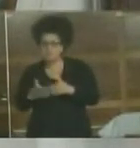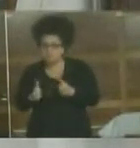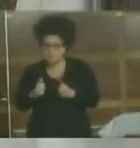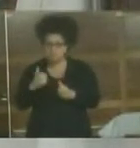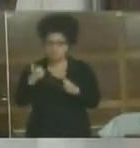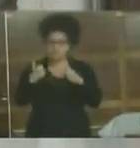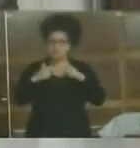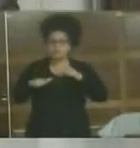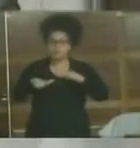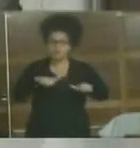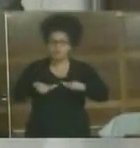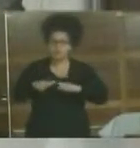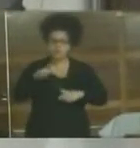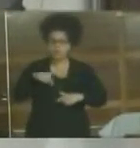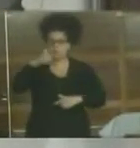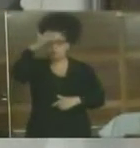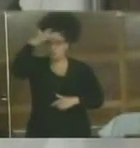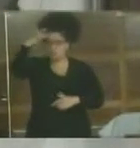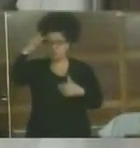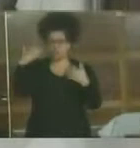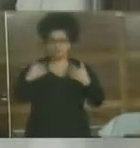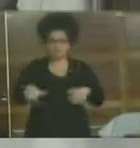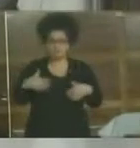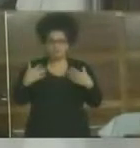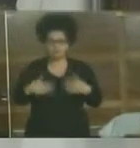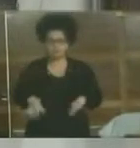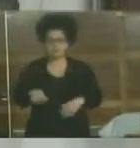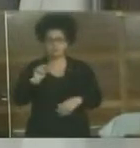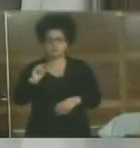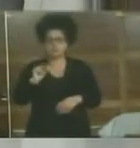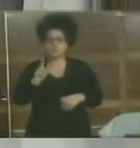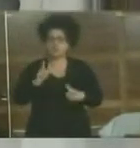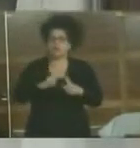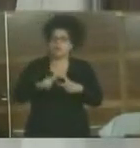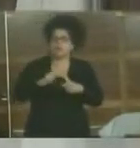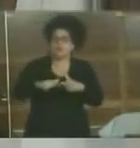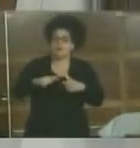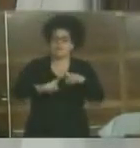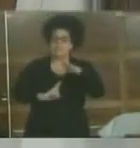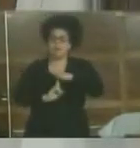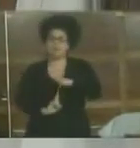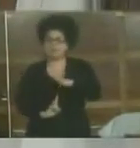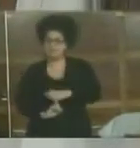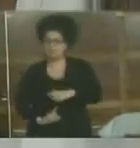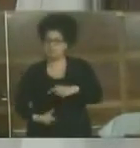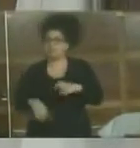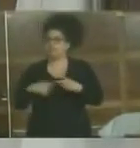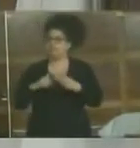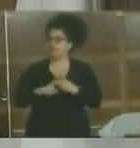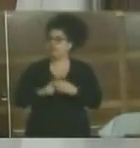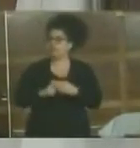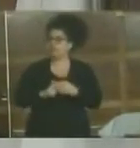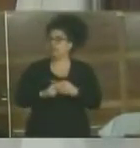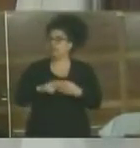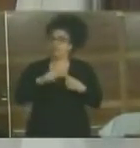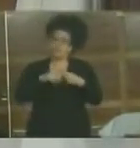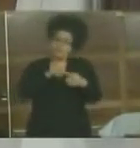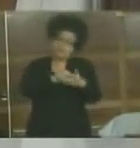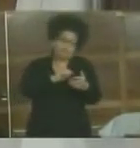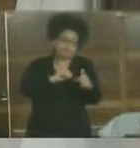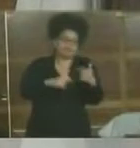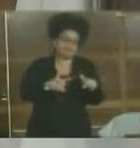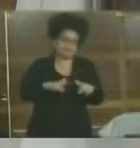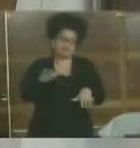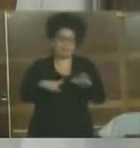emprego, são pessoas desesperadas por conta de depressão, até mesmo depressão por falta de emprego.